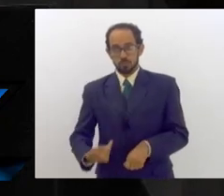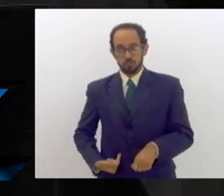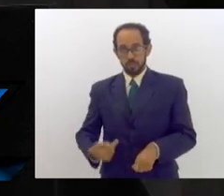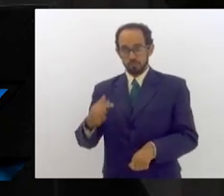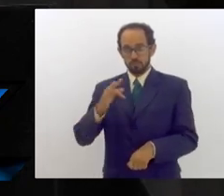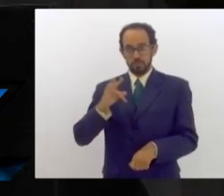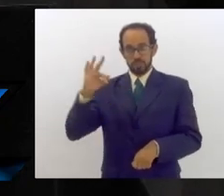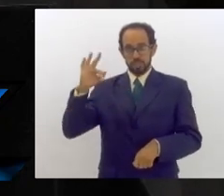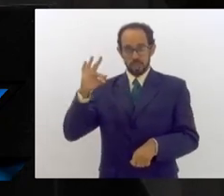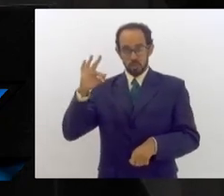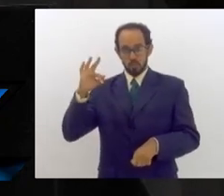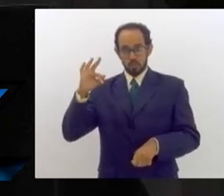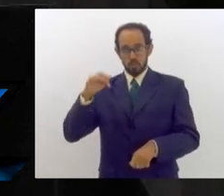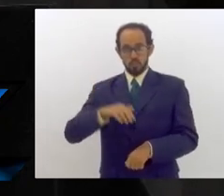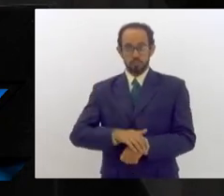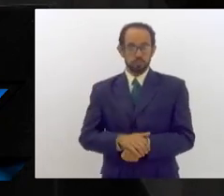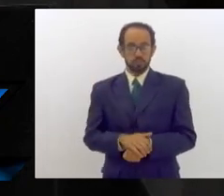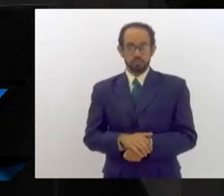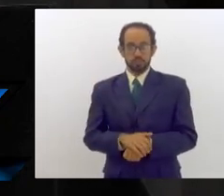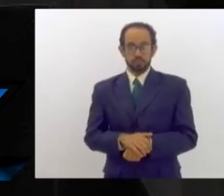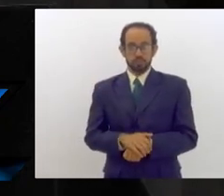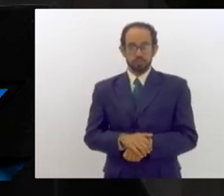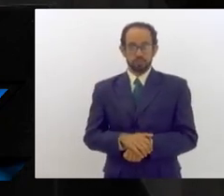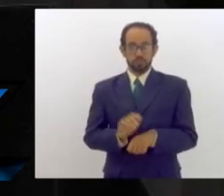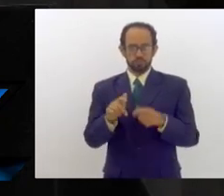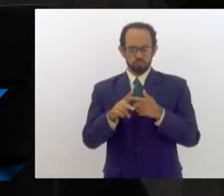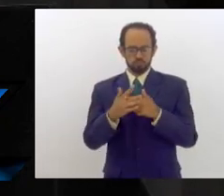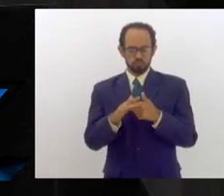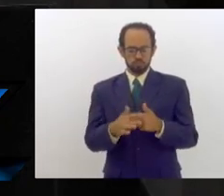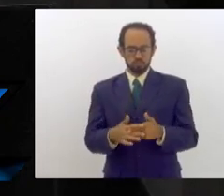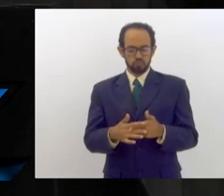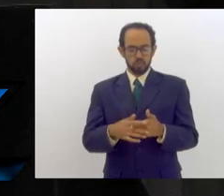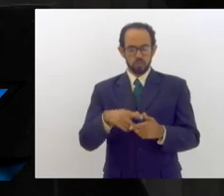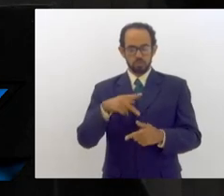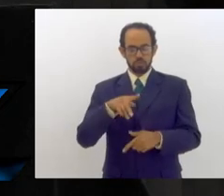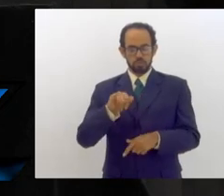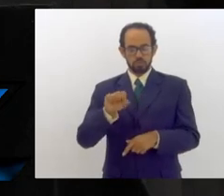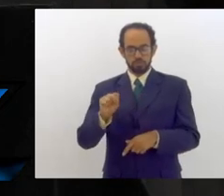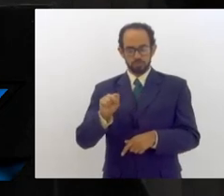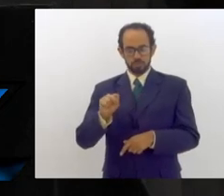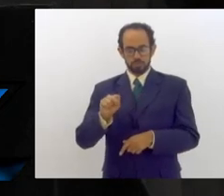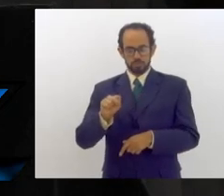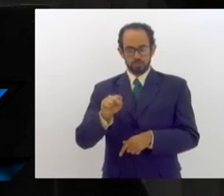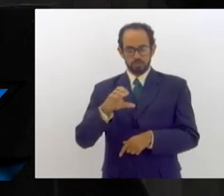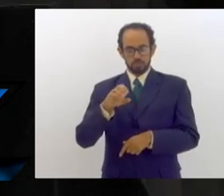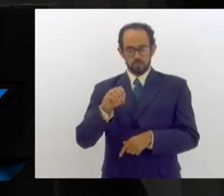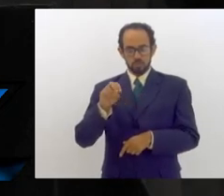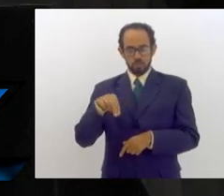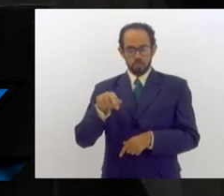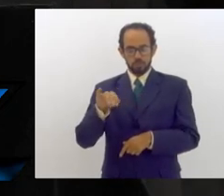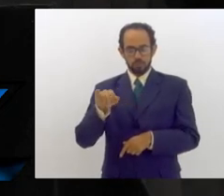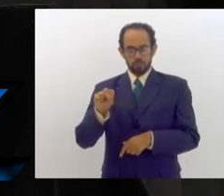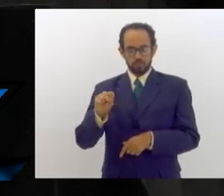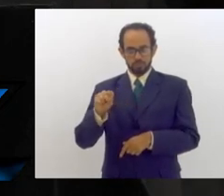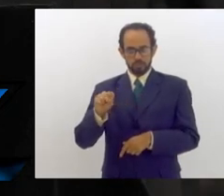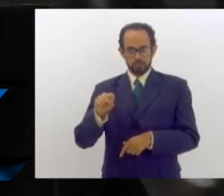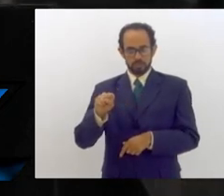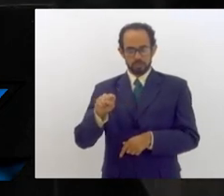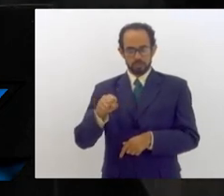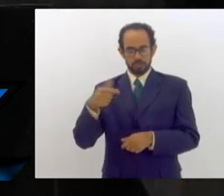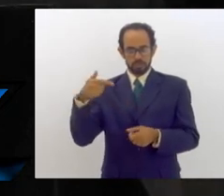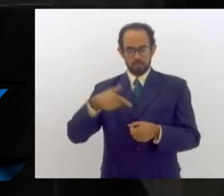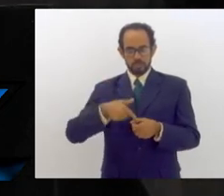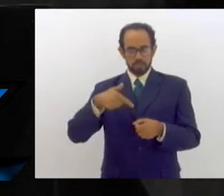reunerou o piscou fiz da gasolina mas não